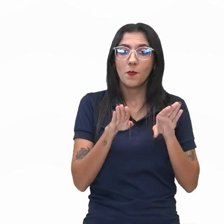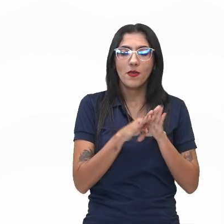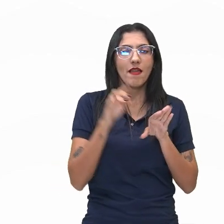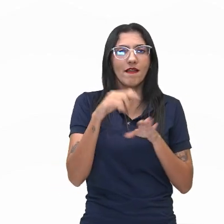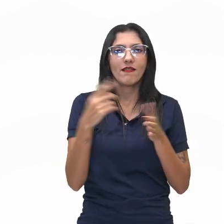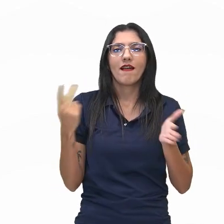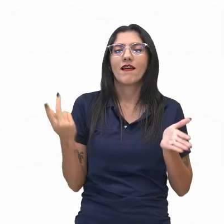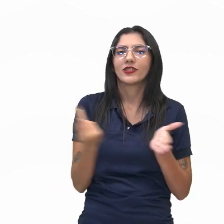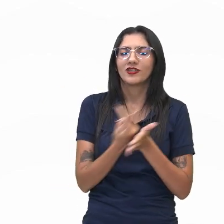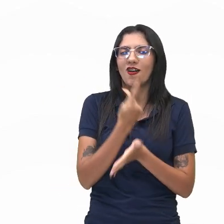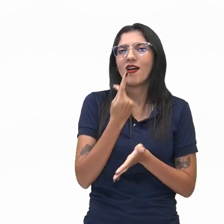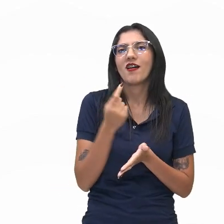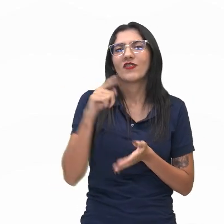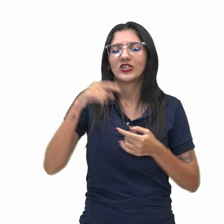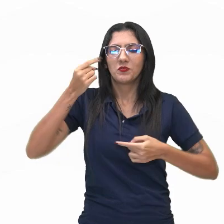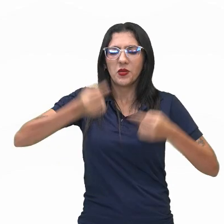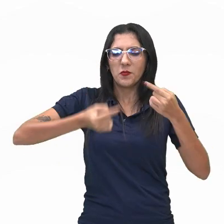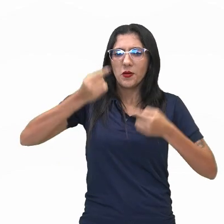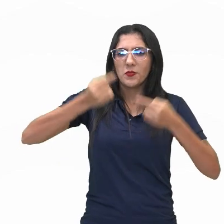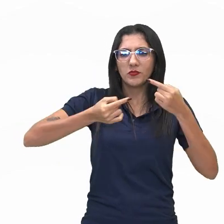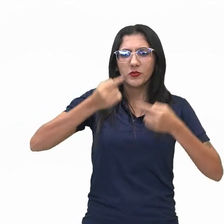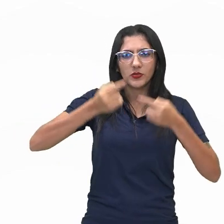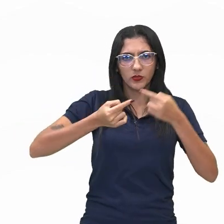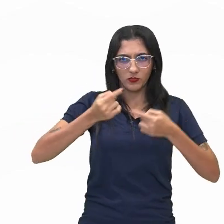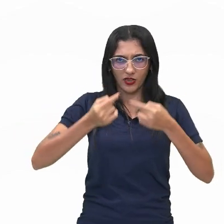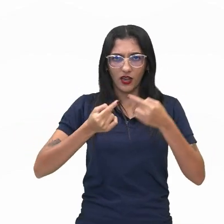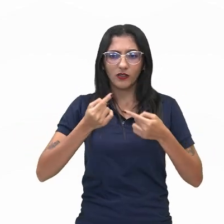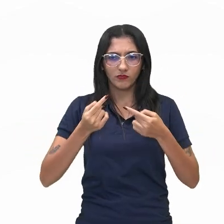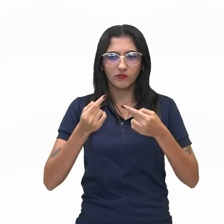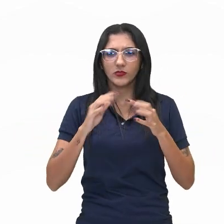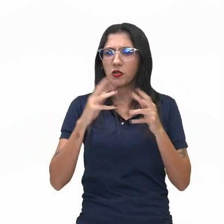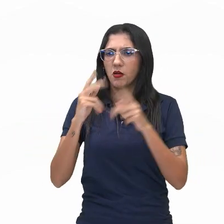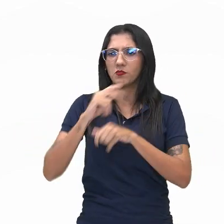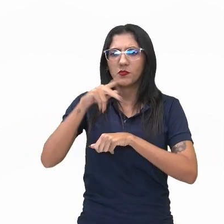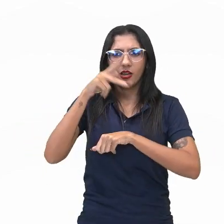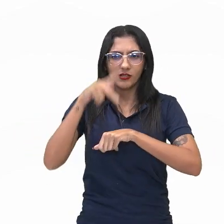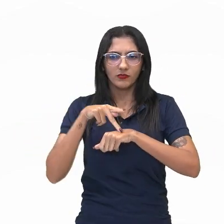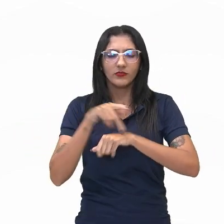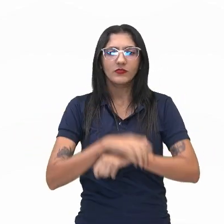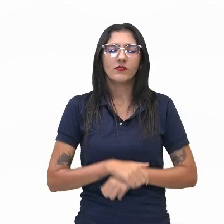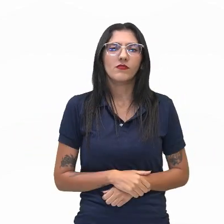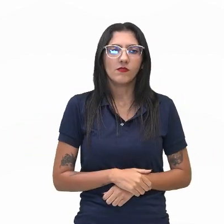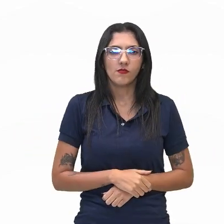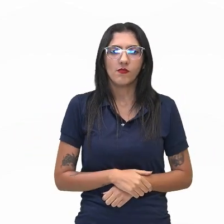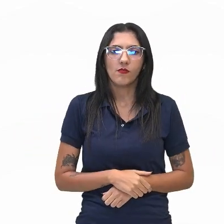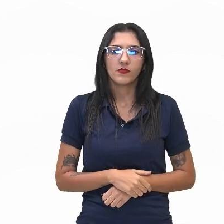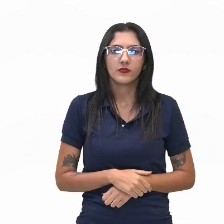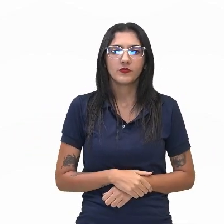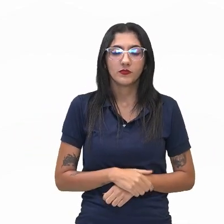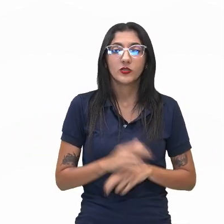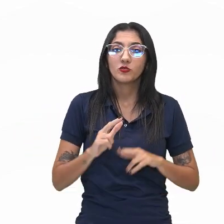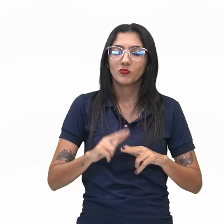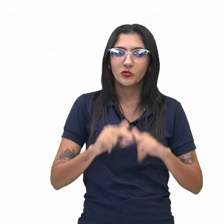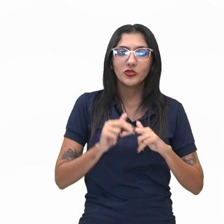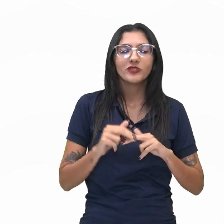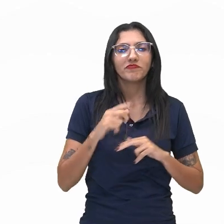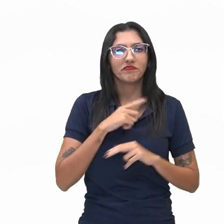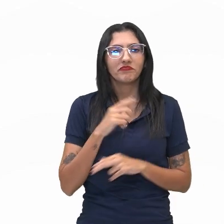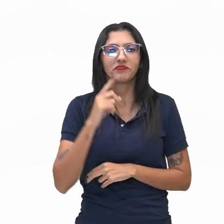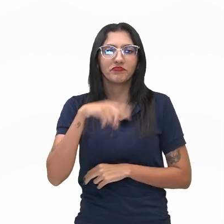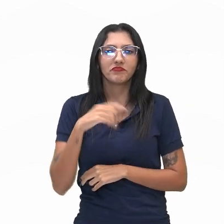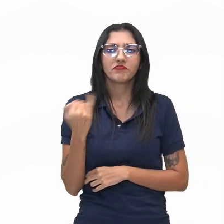essas disputas entre seus membros, tá? Então, por isso que existe essa importância da